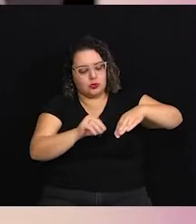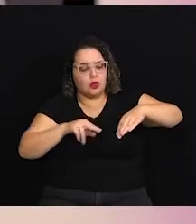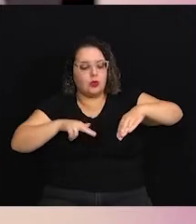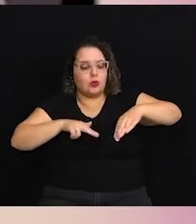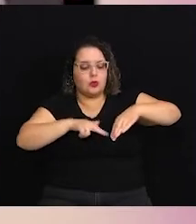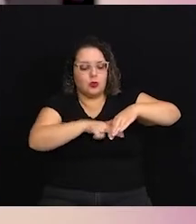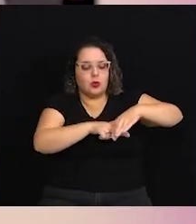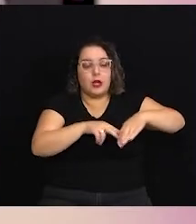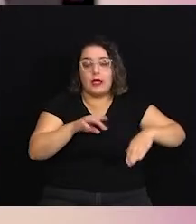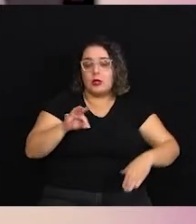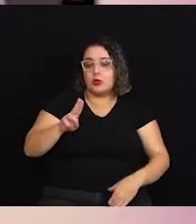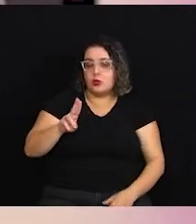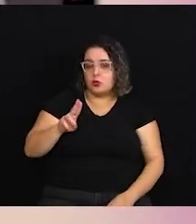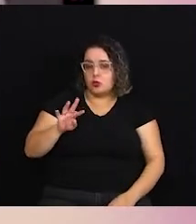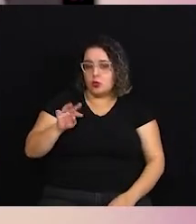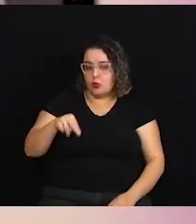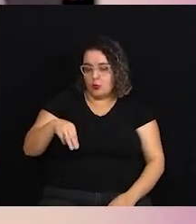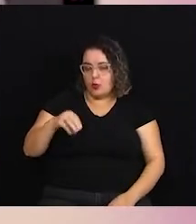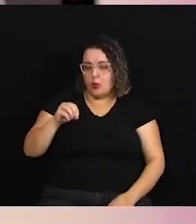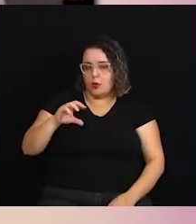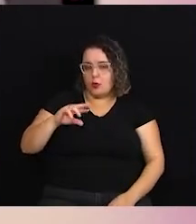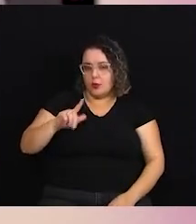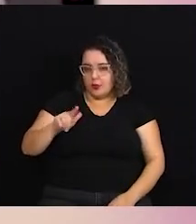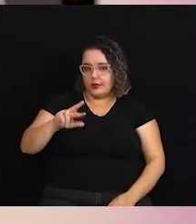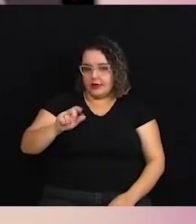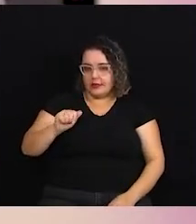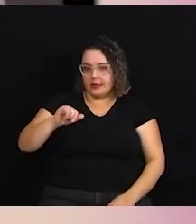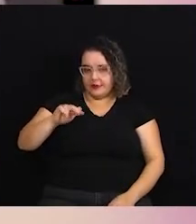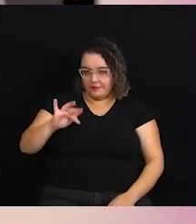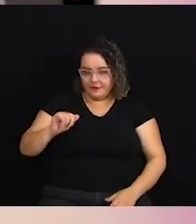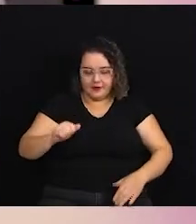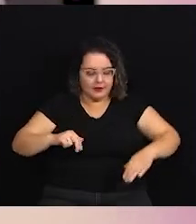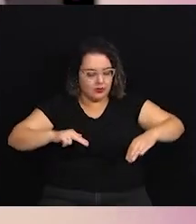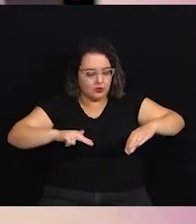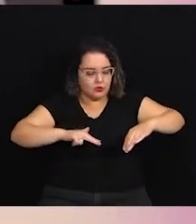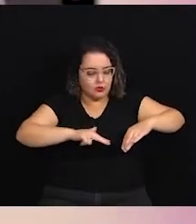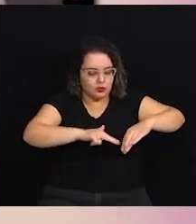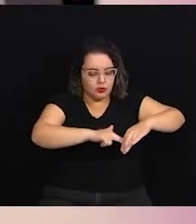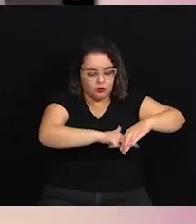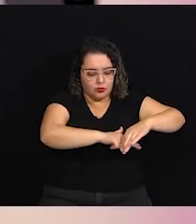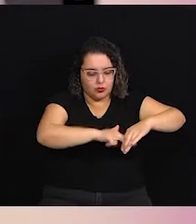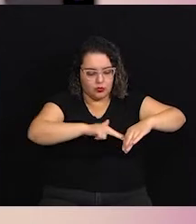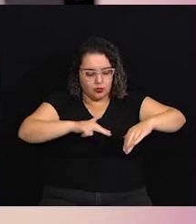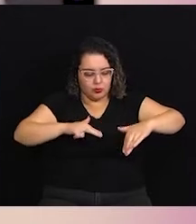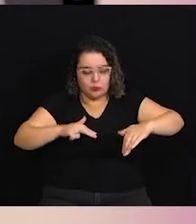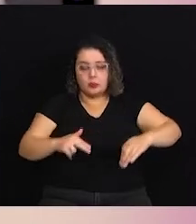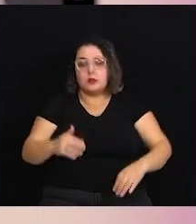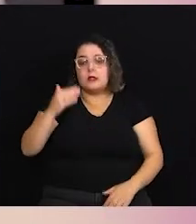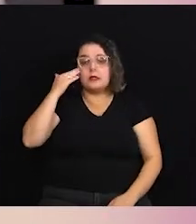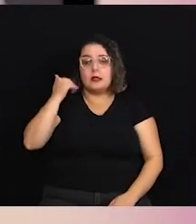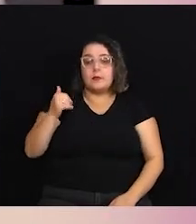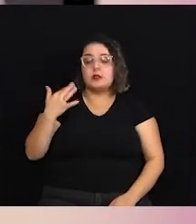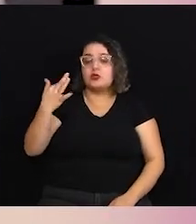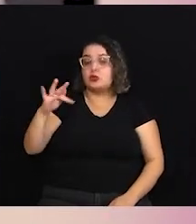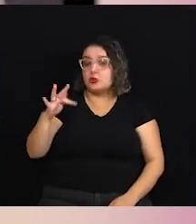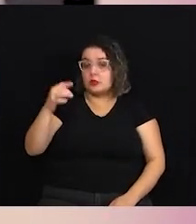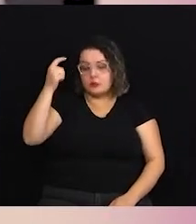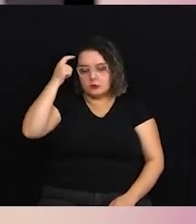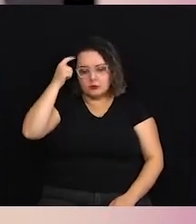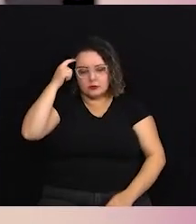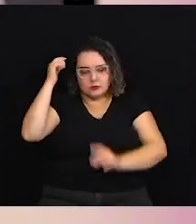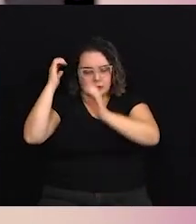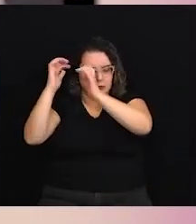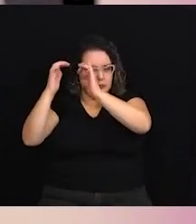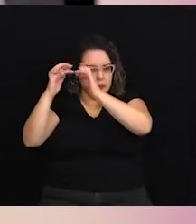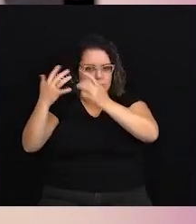nos ajuda a descobrir alguma possível Alguma causa em potencial de lesão cerebral